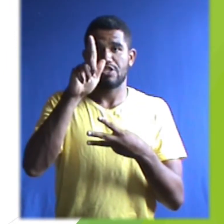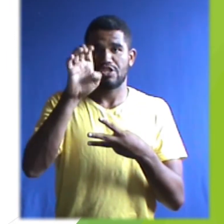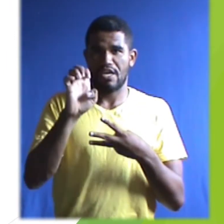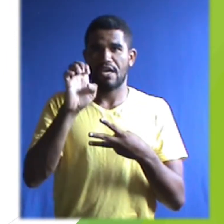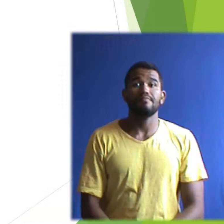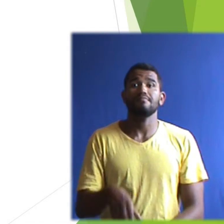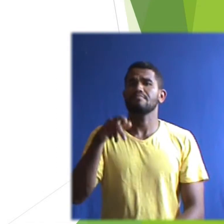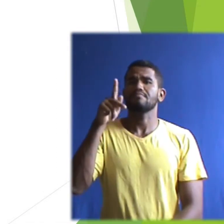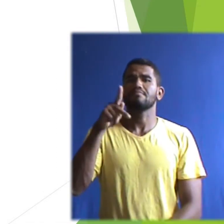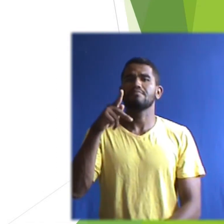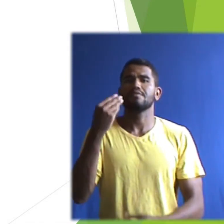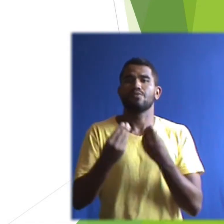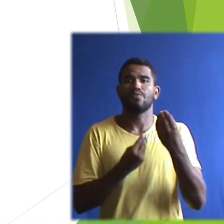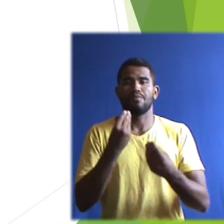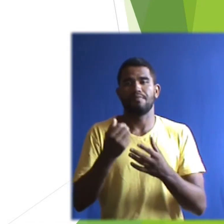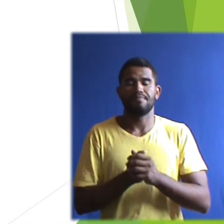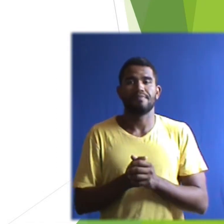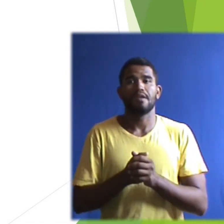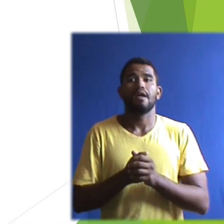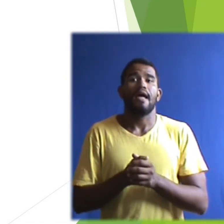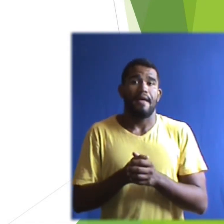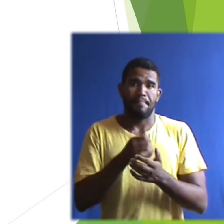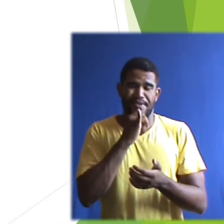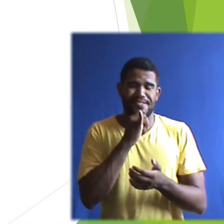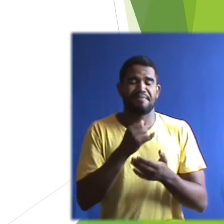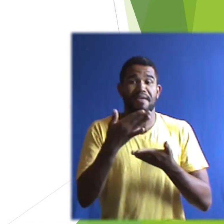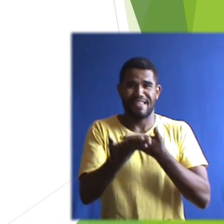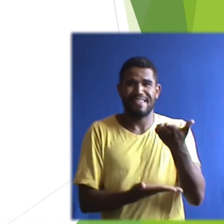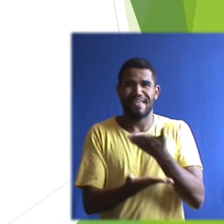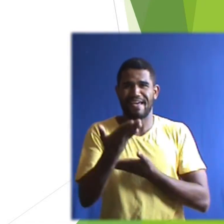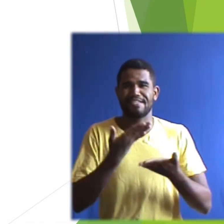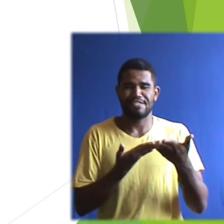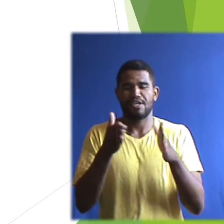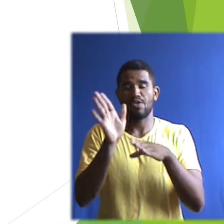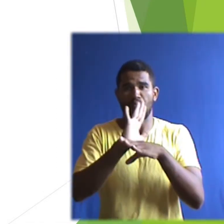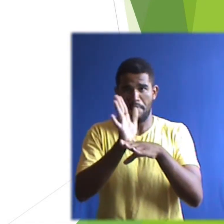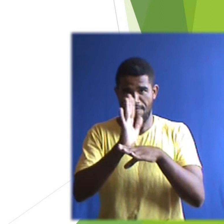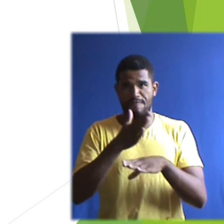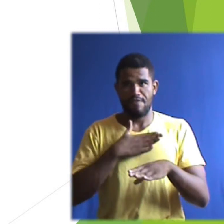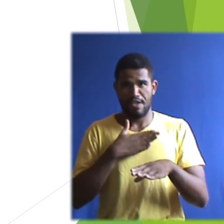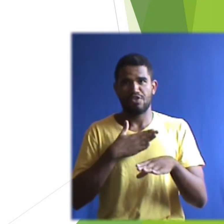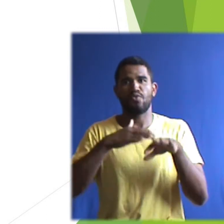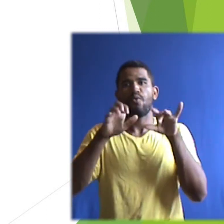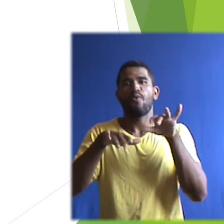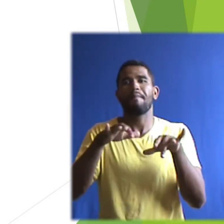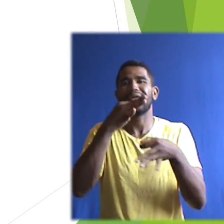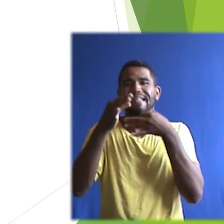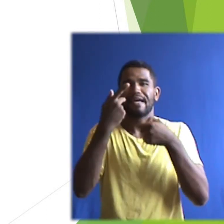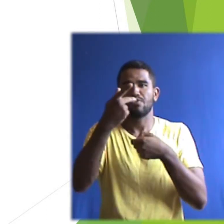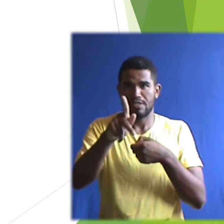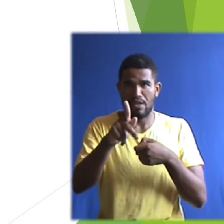Microsoft Edge, ou então no próprio Adobe PDF tem a opção de leitura